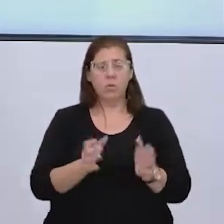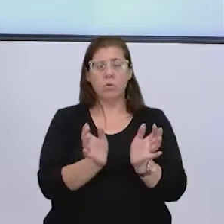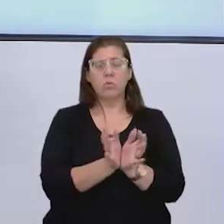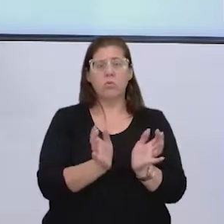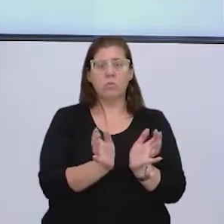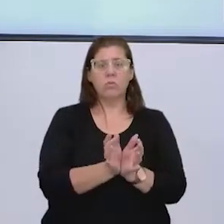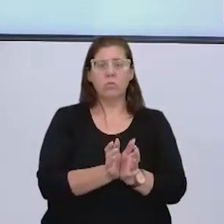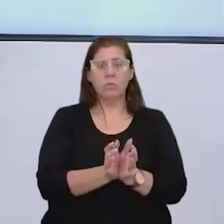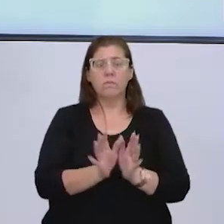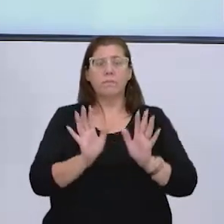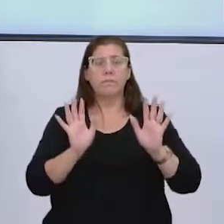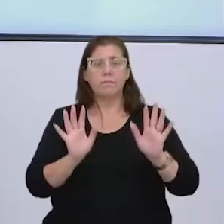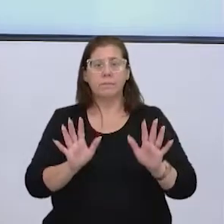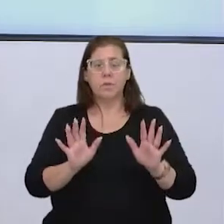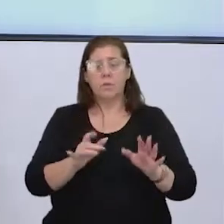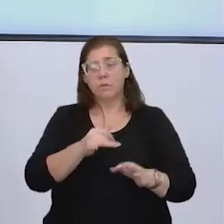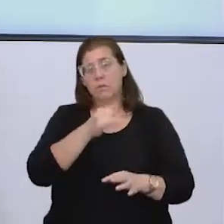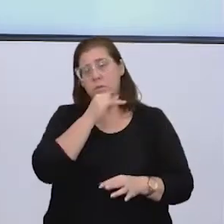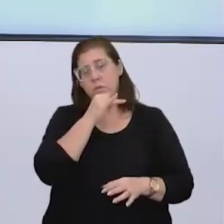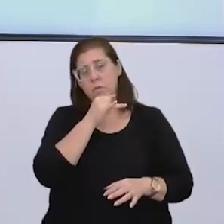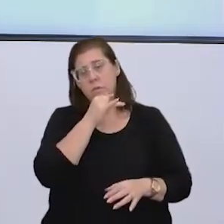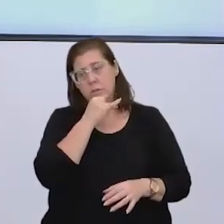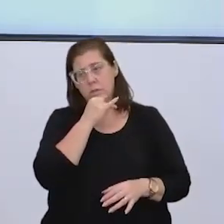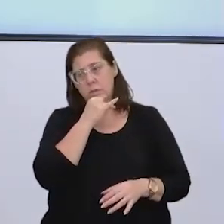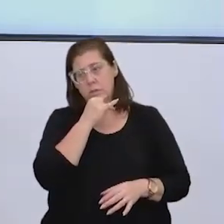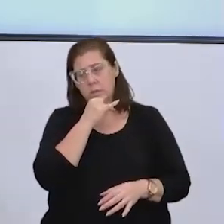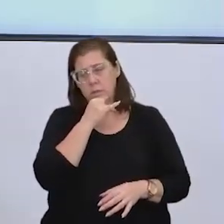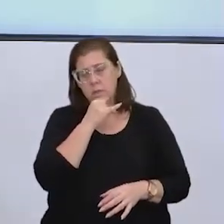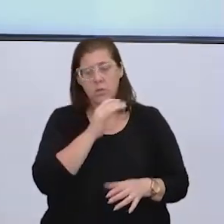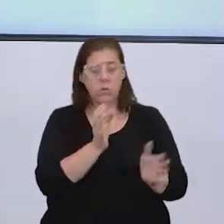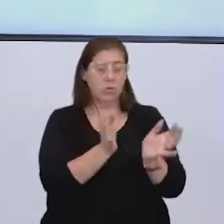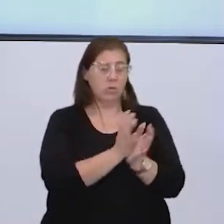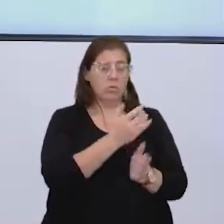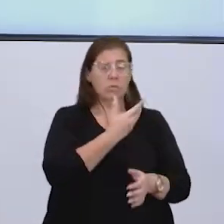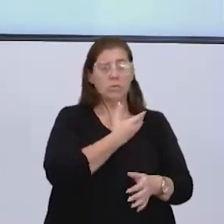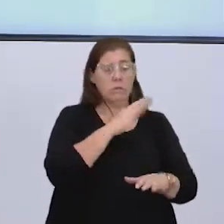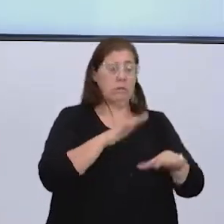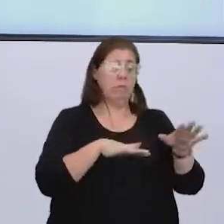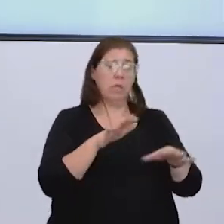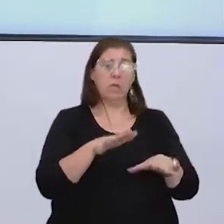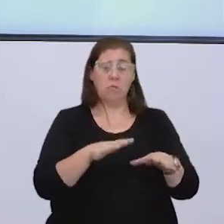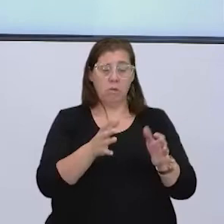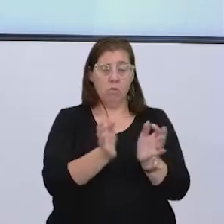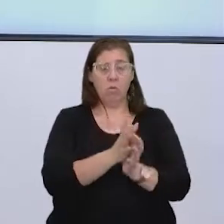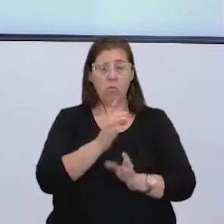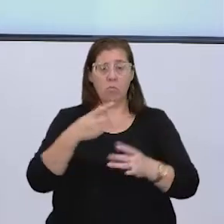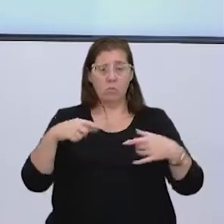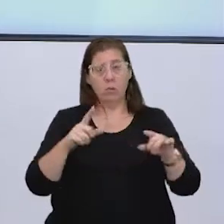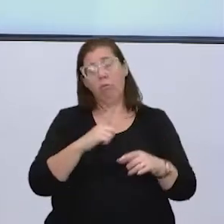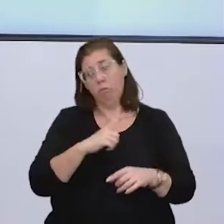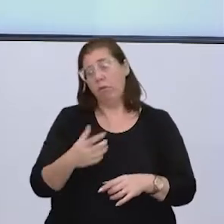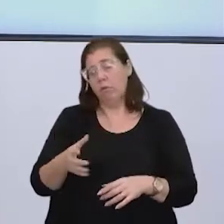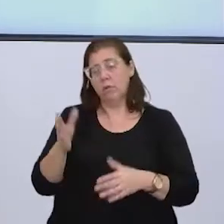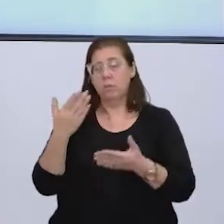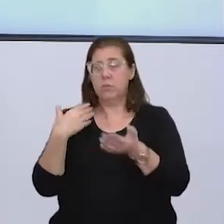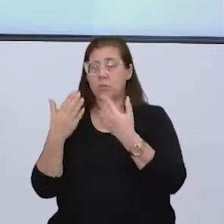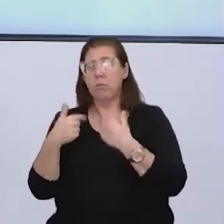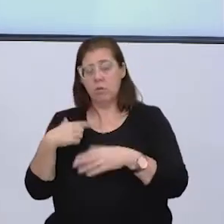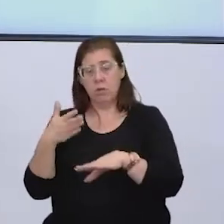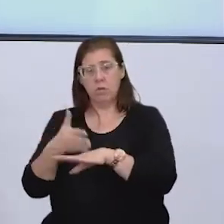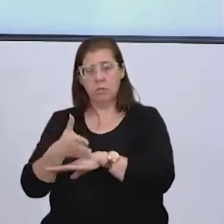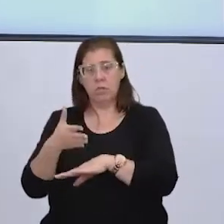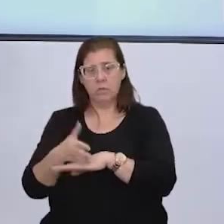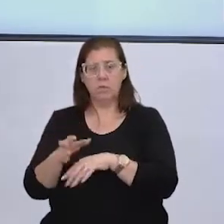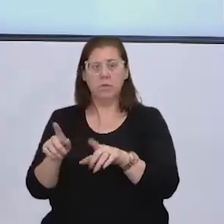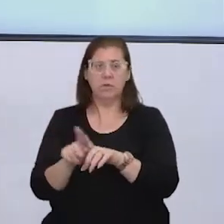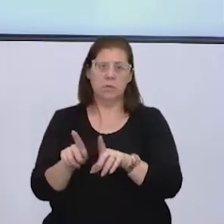Juliette? Mas, por exemplo, dentro do meu grupo de amigos, dependendo das bandas, existe essa conversa. Eu quero fazer parte.